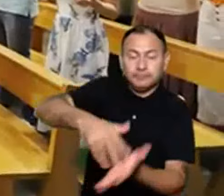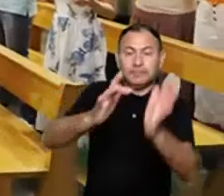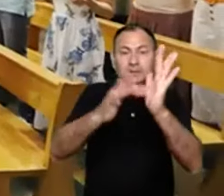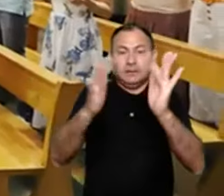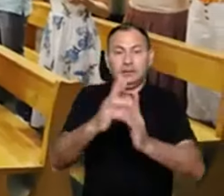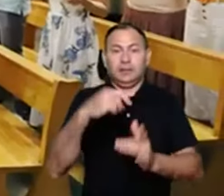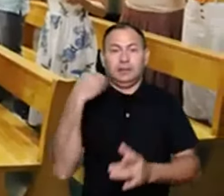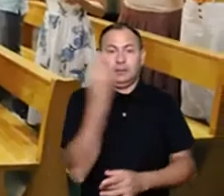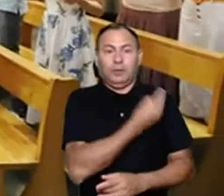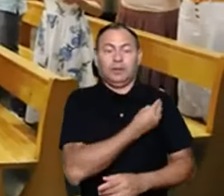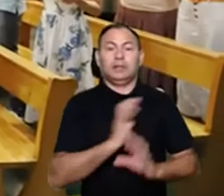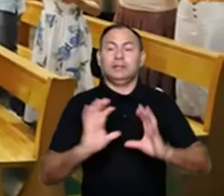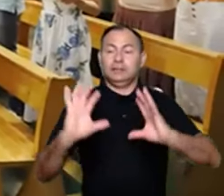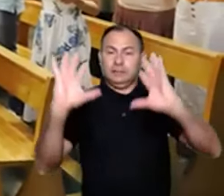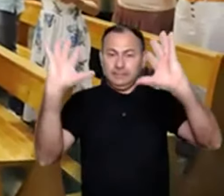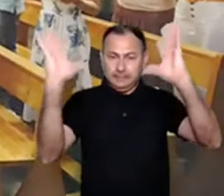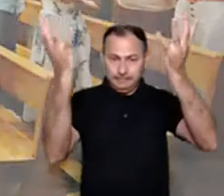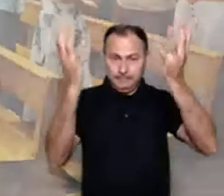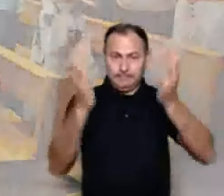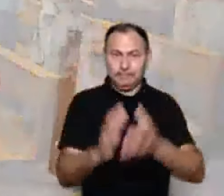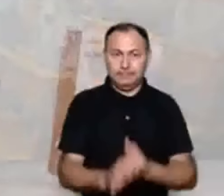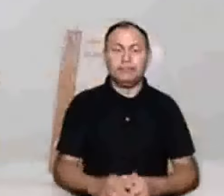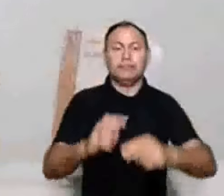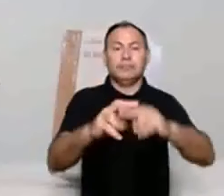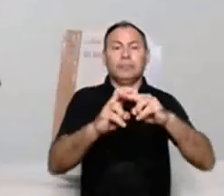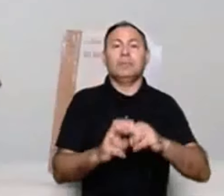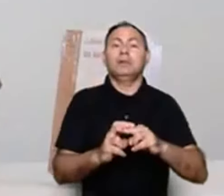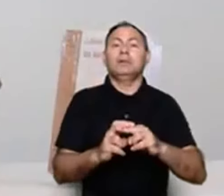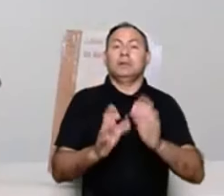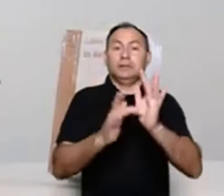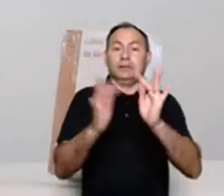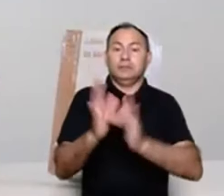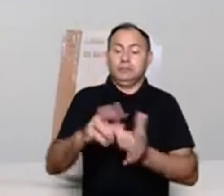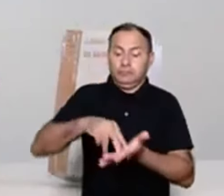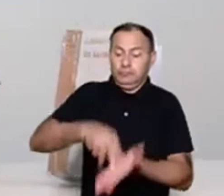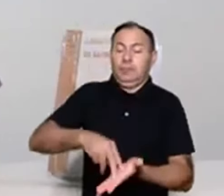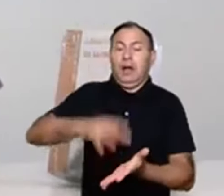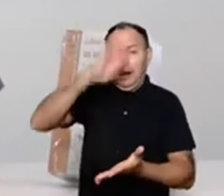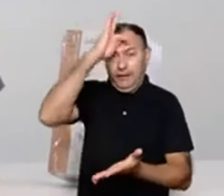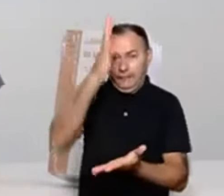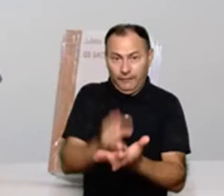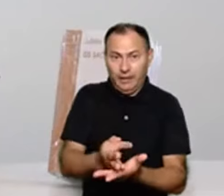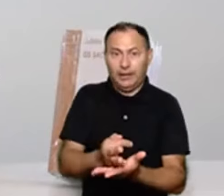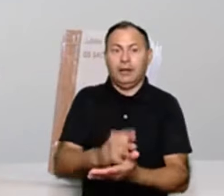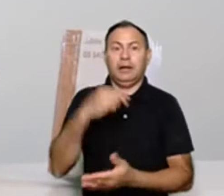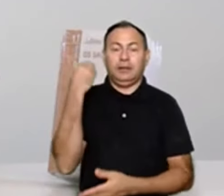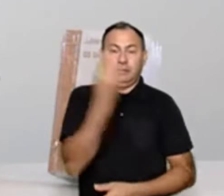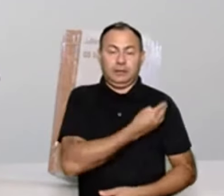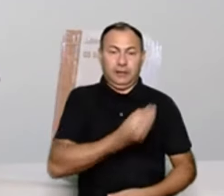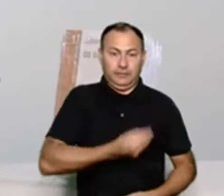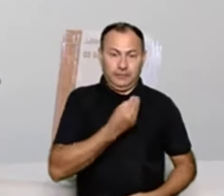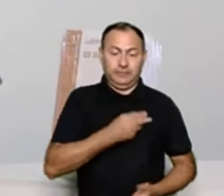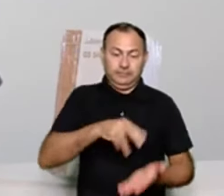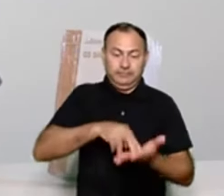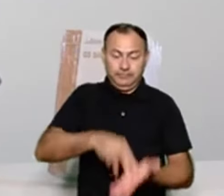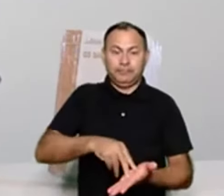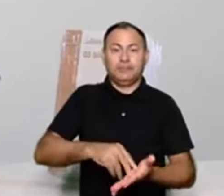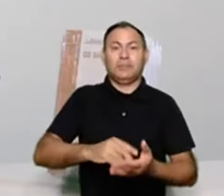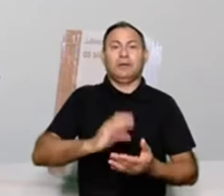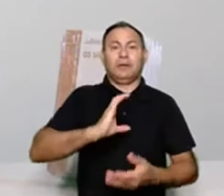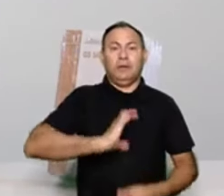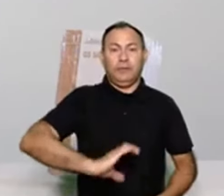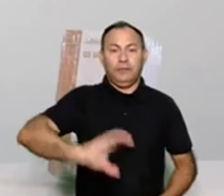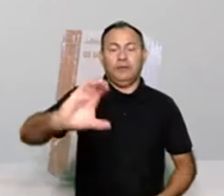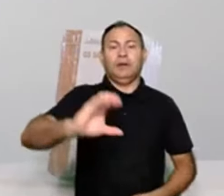Cristo nas nossas celebrações. Por isso, eles sustentam a nossa fé, sustentam a nossa vida. Por